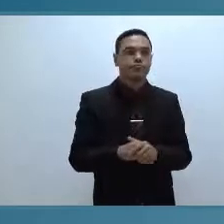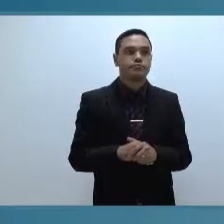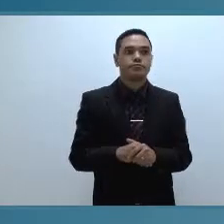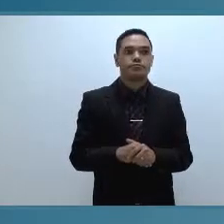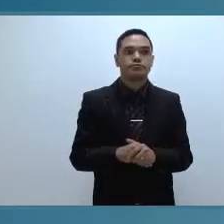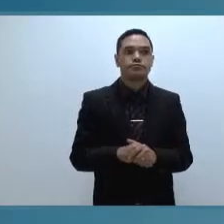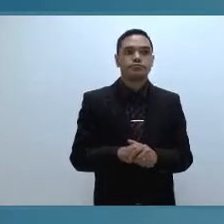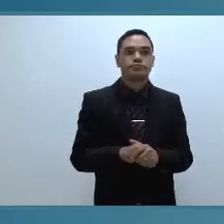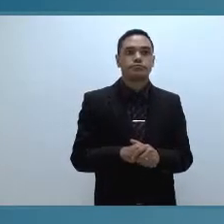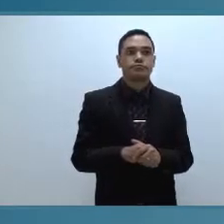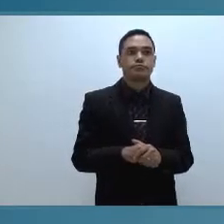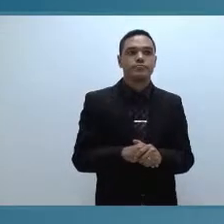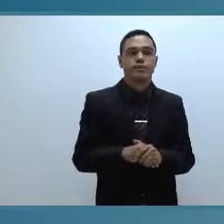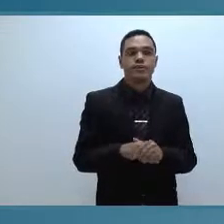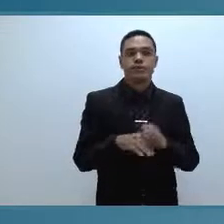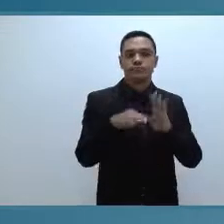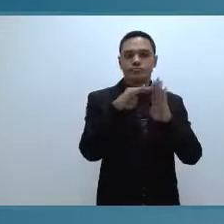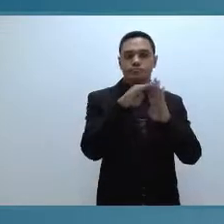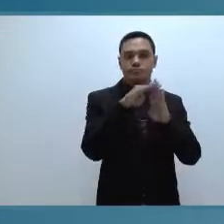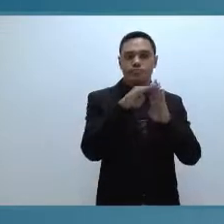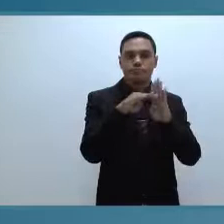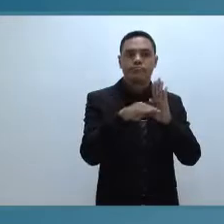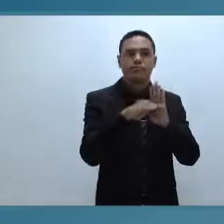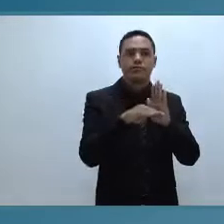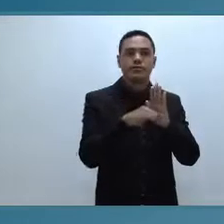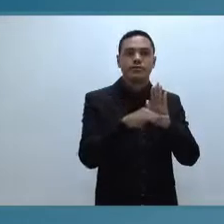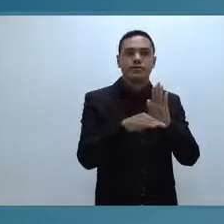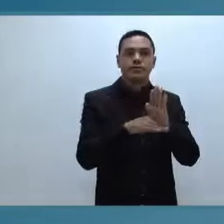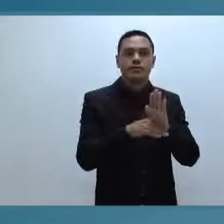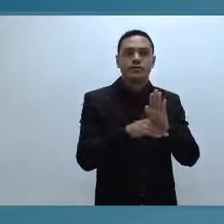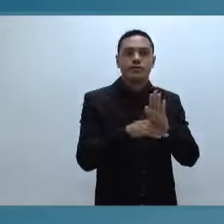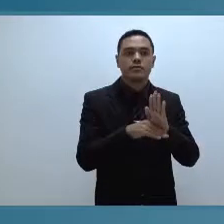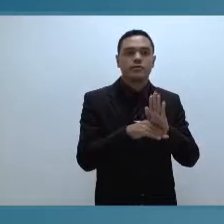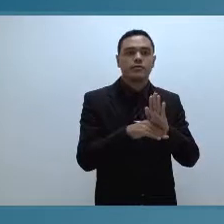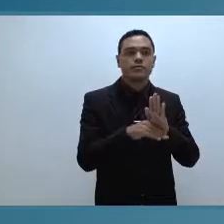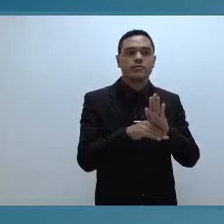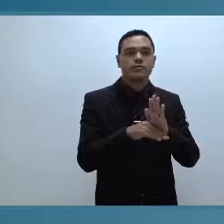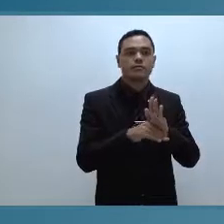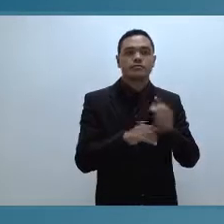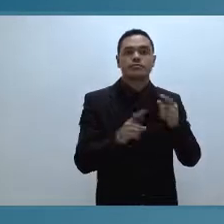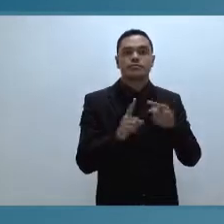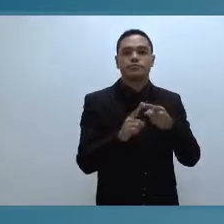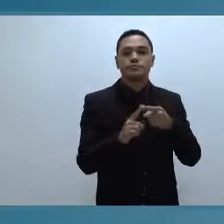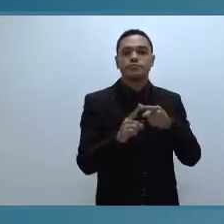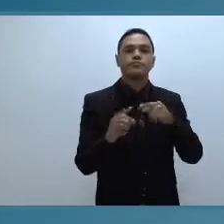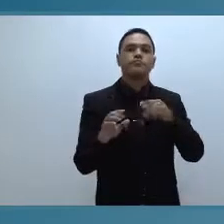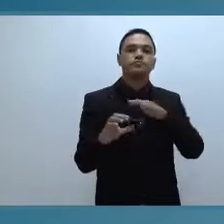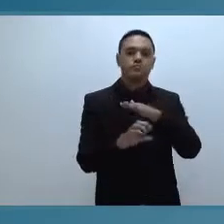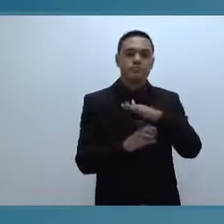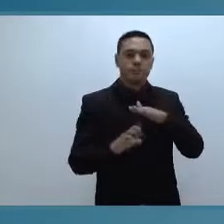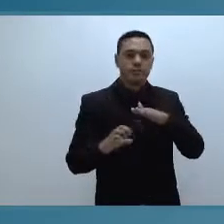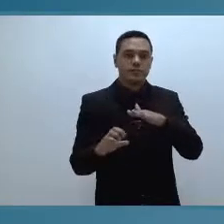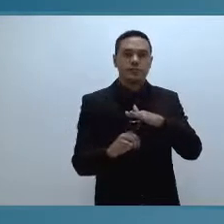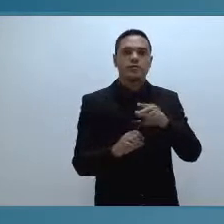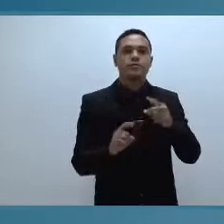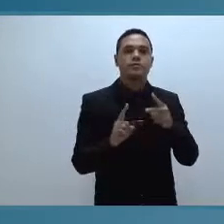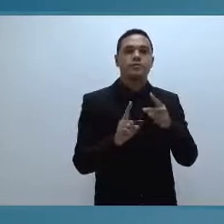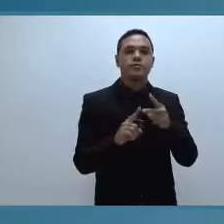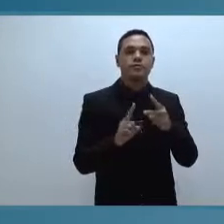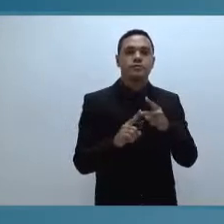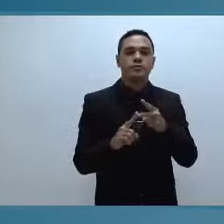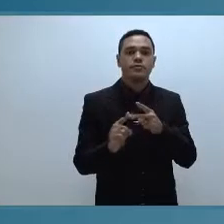pauta. O feito número 1 é uma ação direta de inconstitucionalidade e o feito de número 2 é uma medida cautelar e ação direta